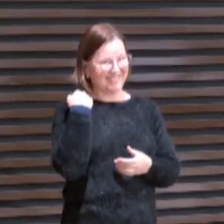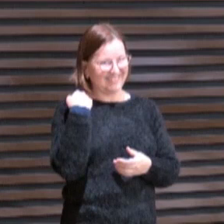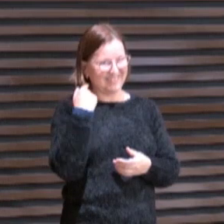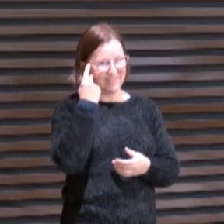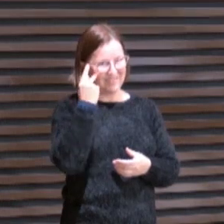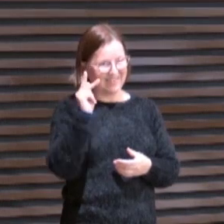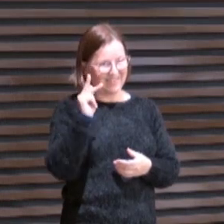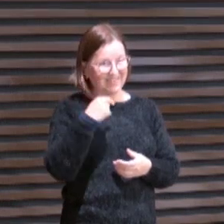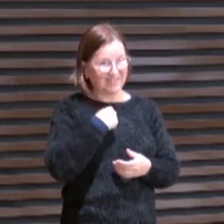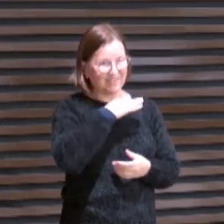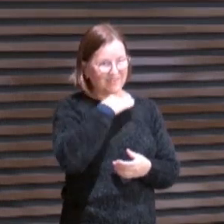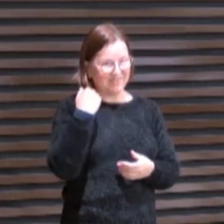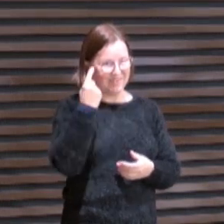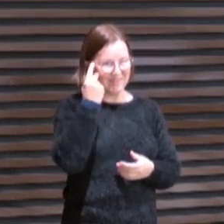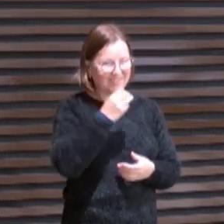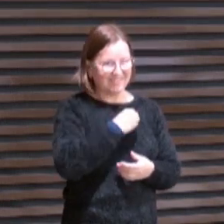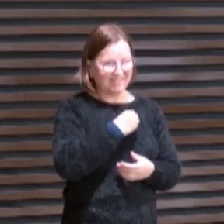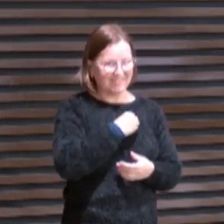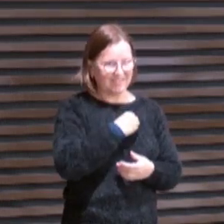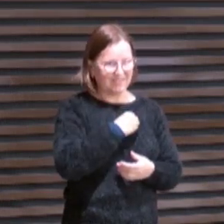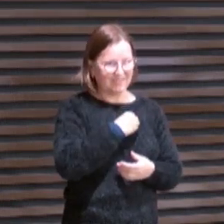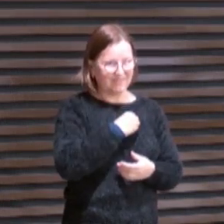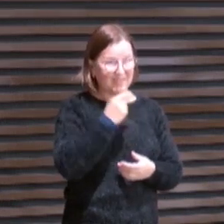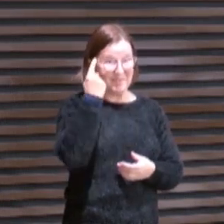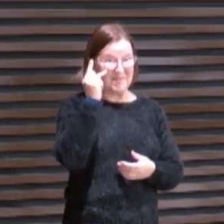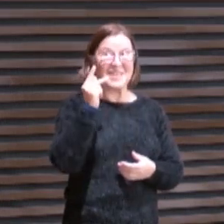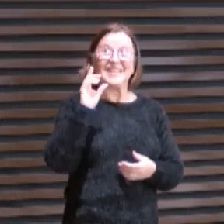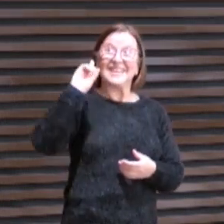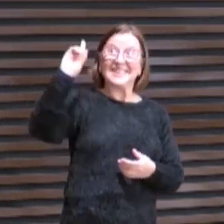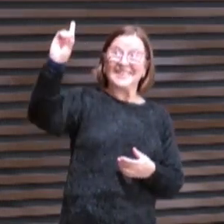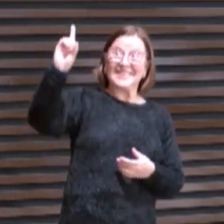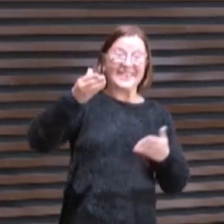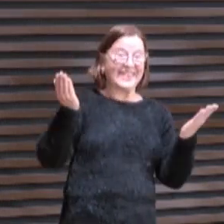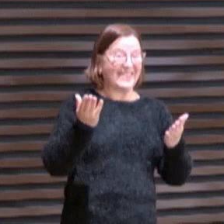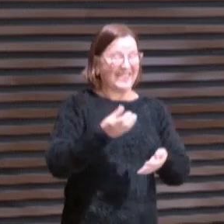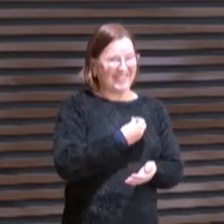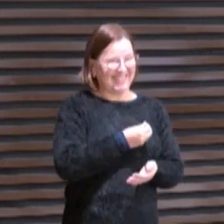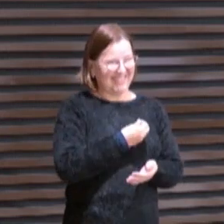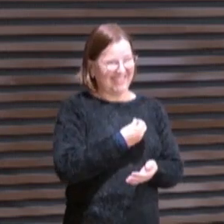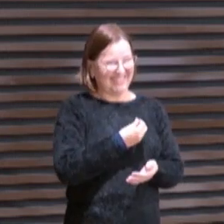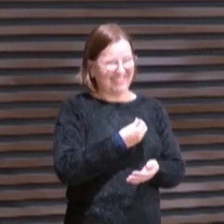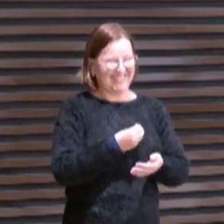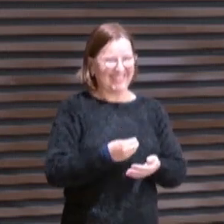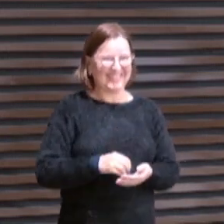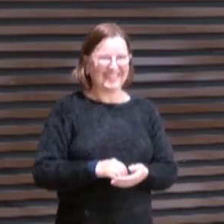que muerto al pecado, para Deus puedo vivir.